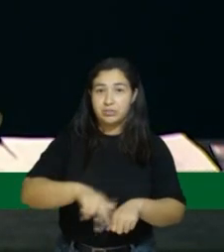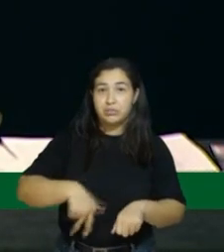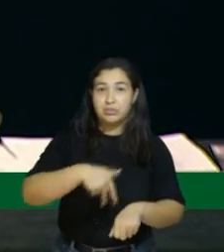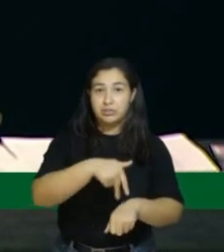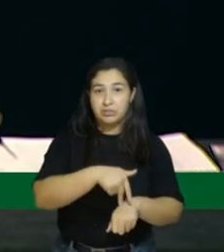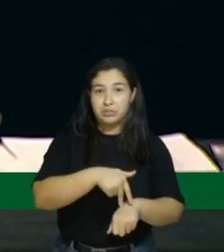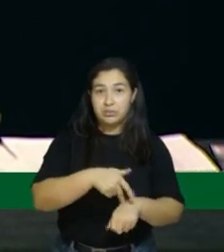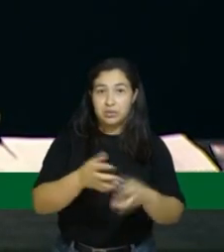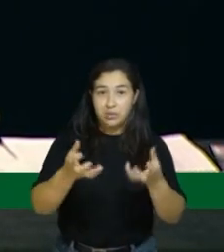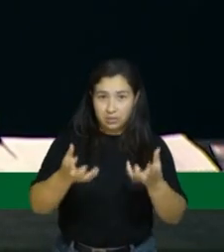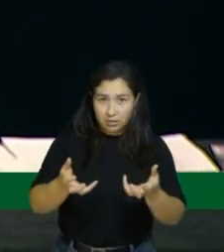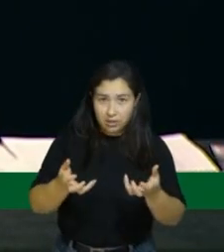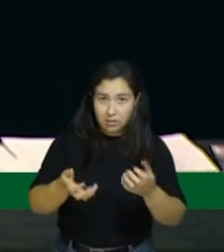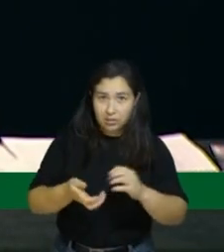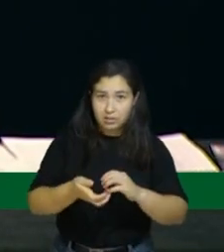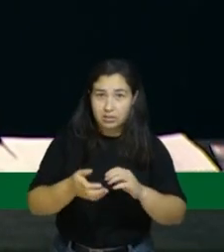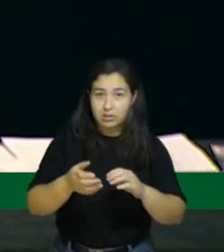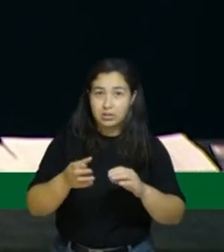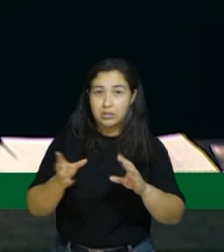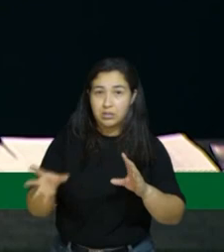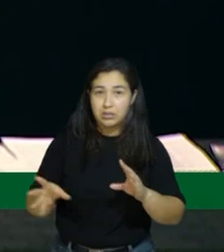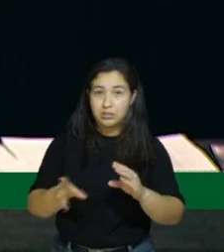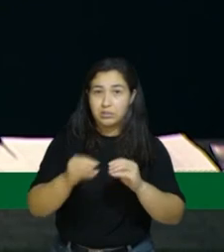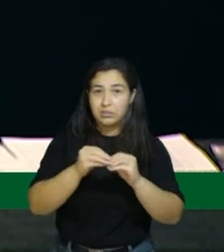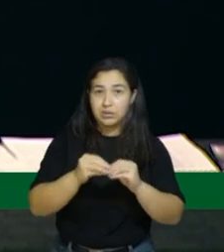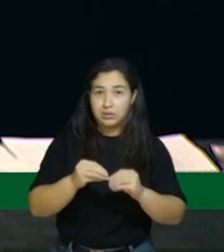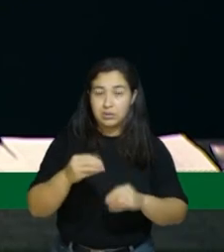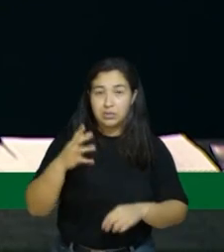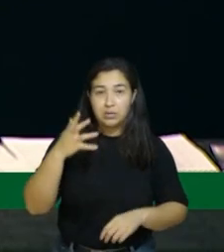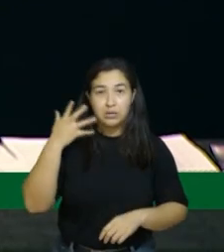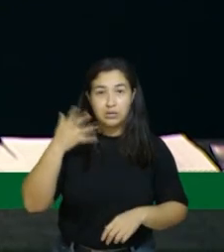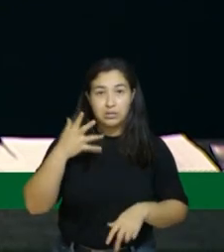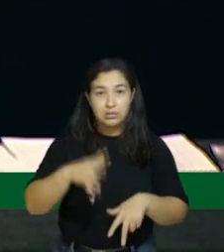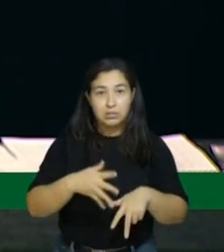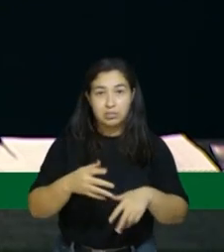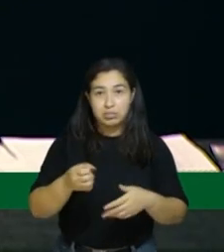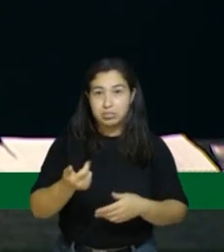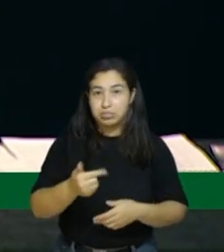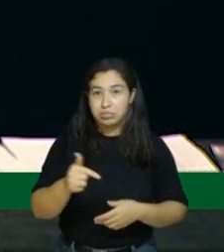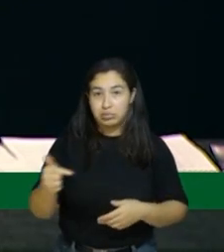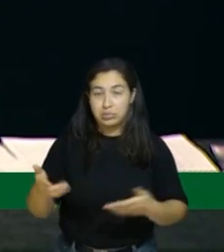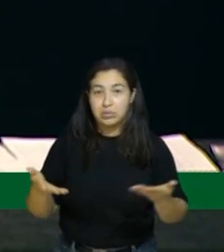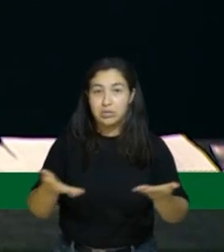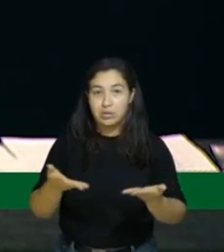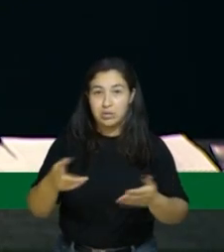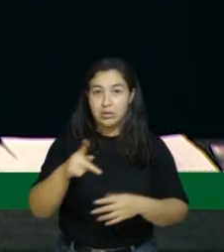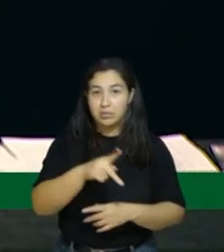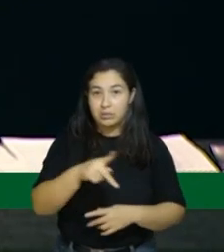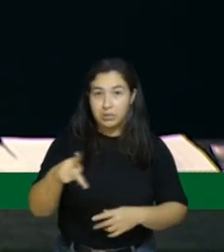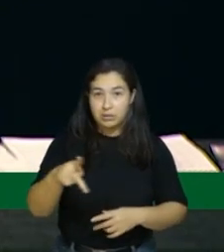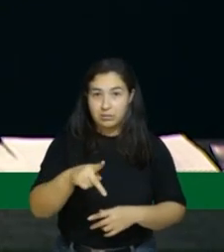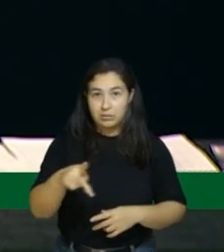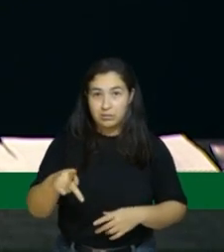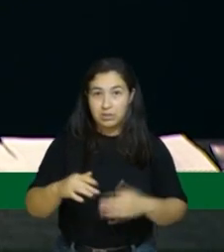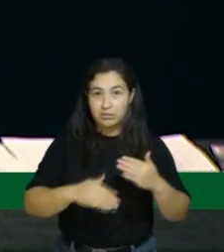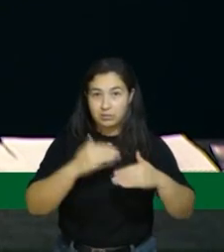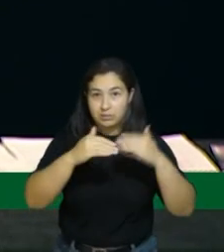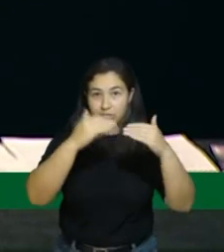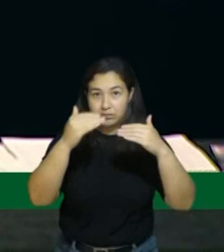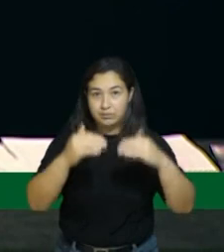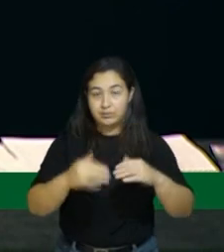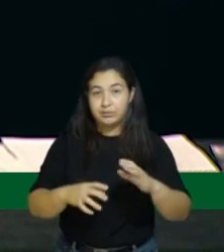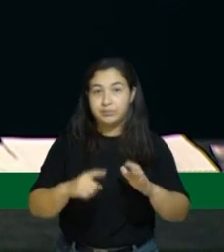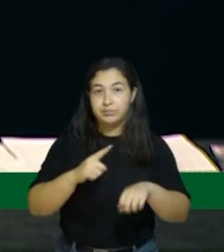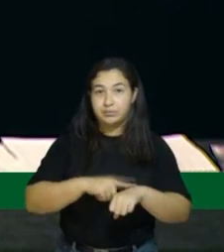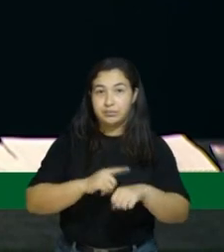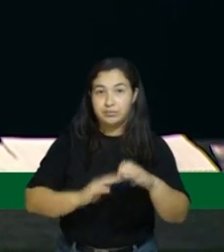gostaria de fazer a complementação de horário não havendo oradores inscritos passamos ao horário destinado ao PP partido progressista pelo tempo de até